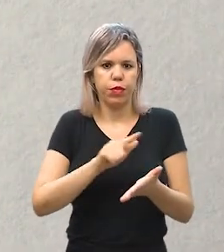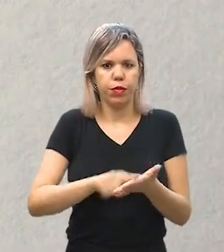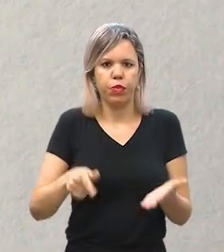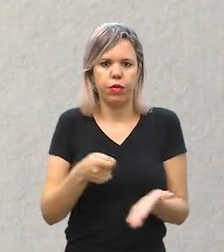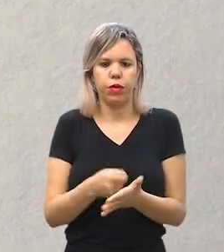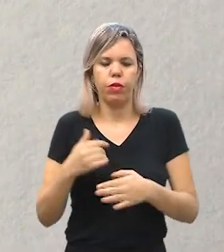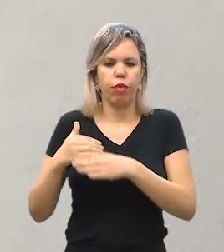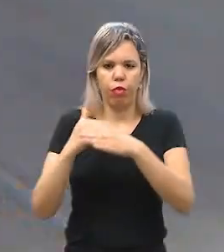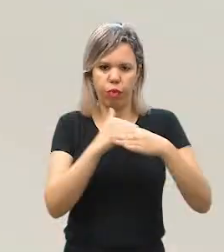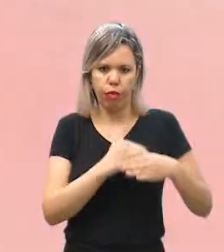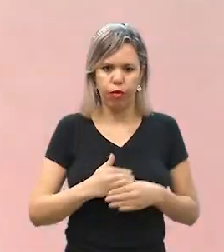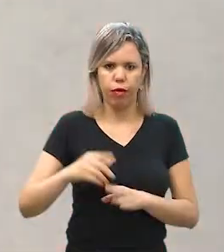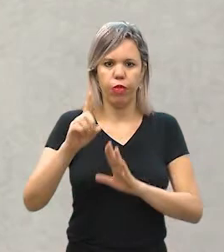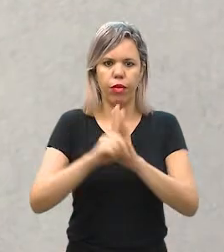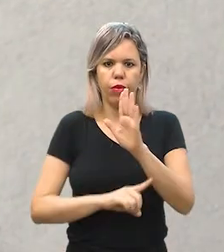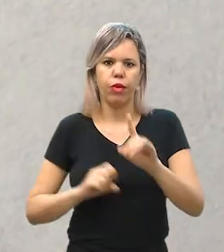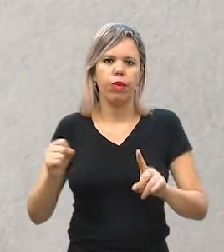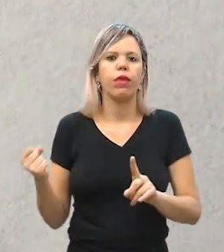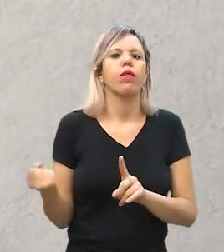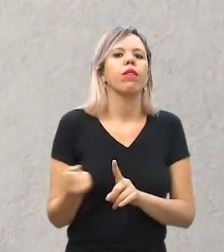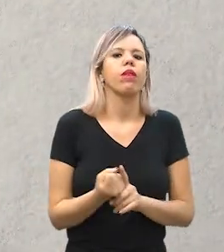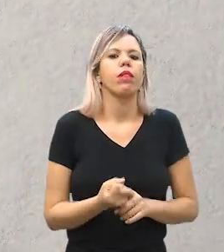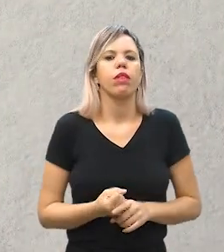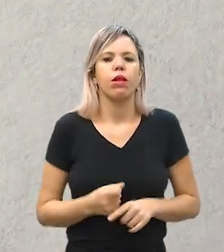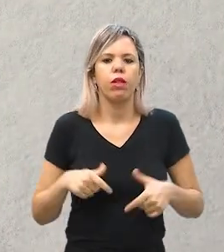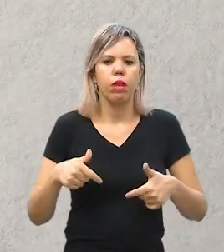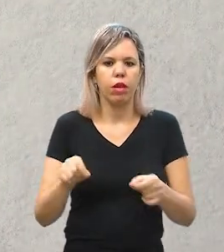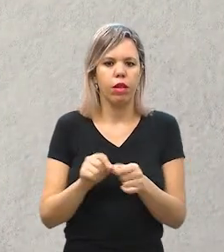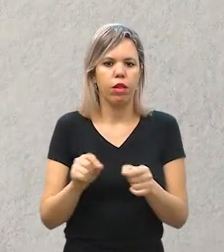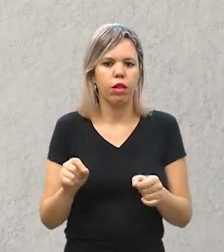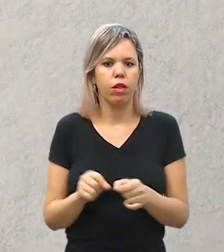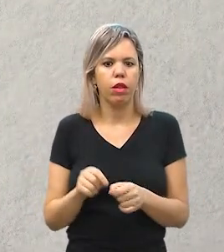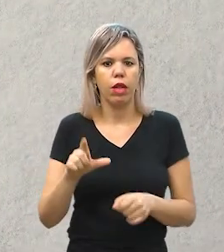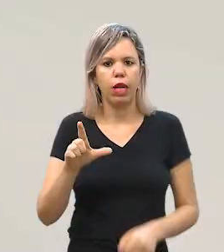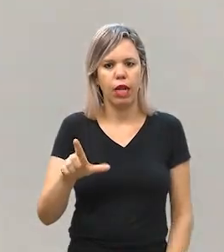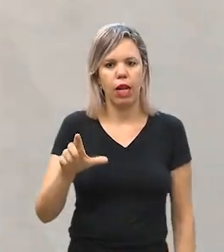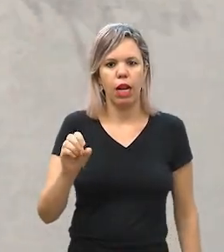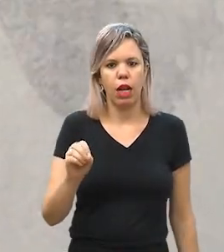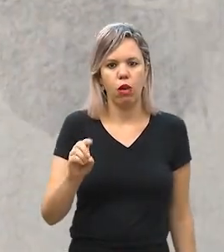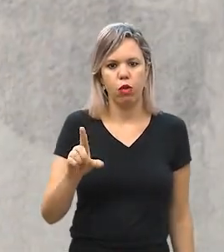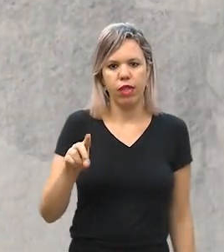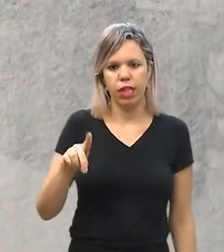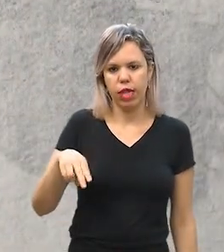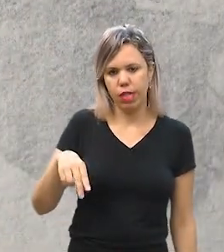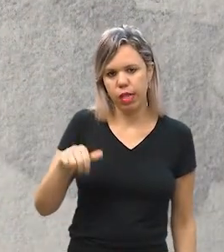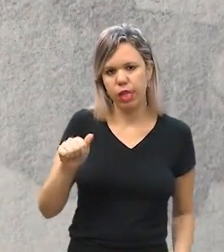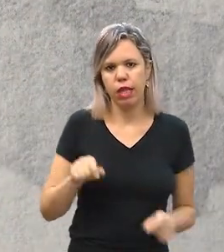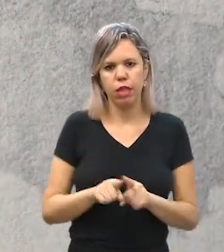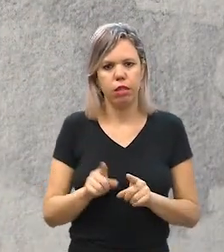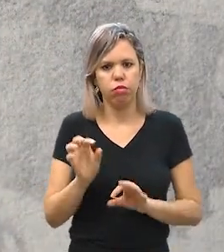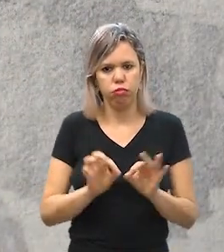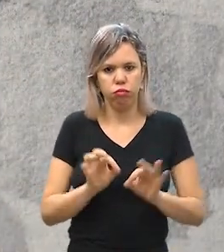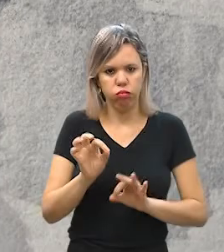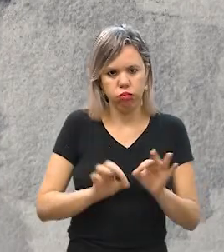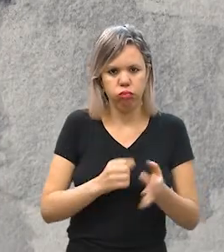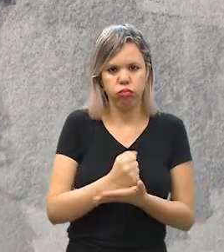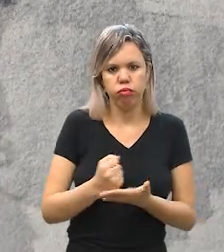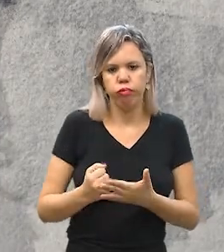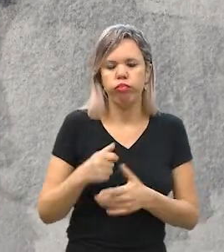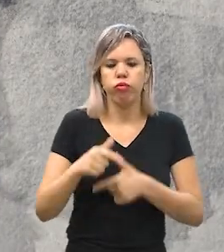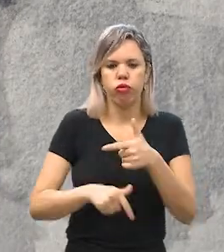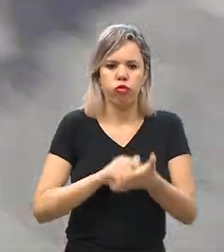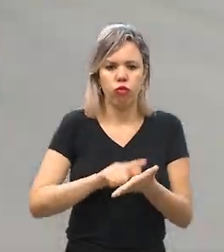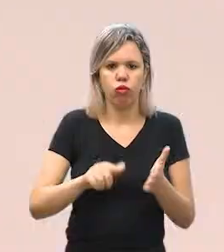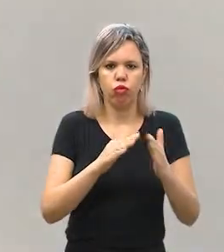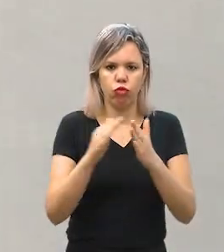exigindo igualdade de direitos sociais. A atuação de Laudelina permitiu a regulamentação do emprego doméstico e a